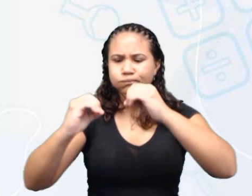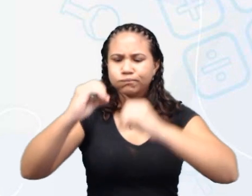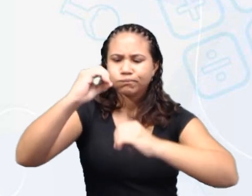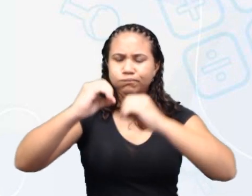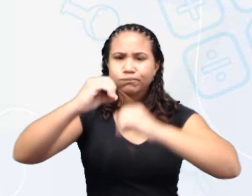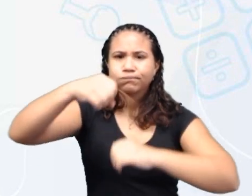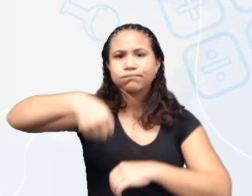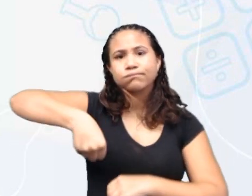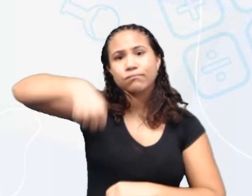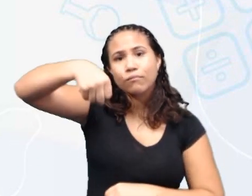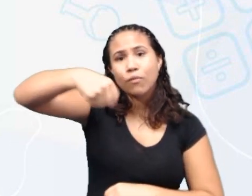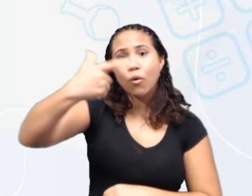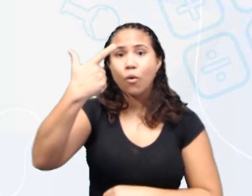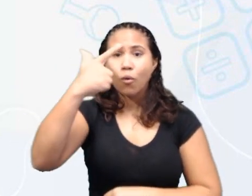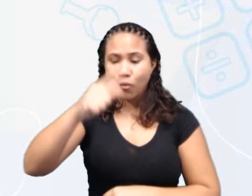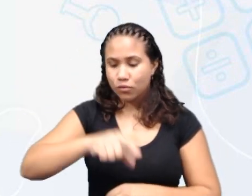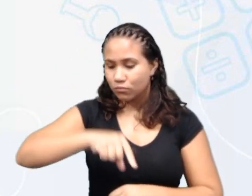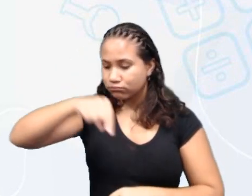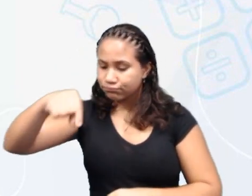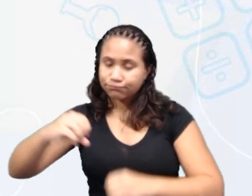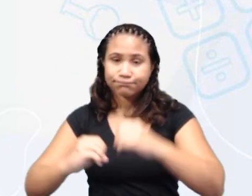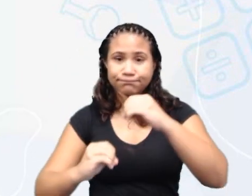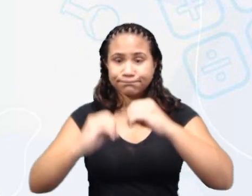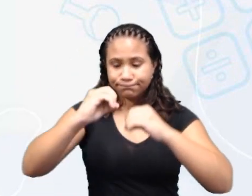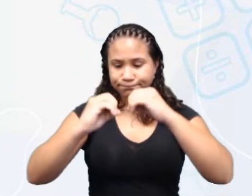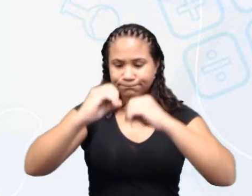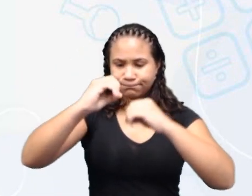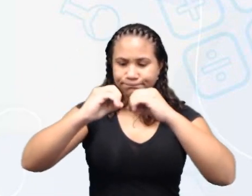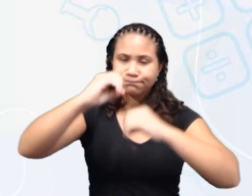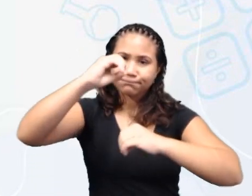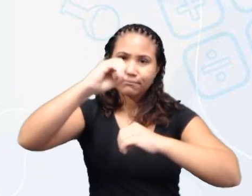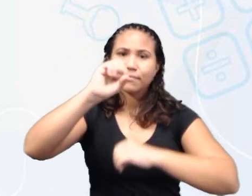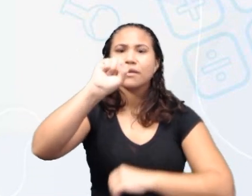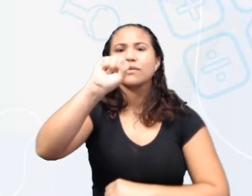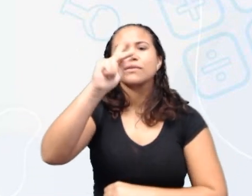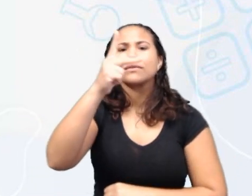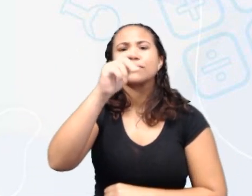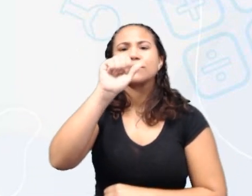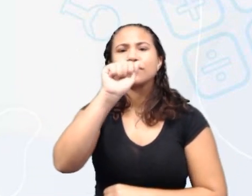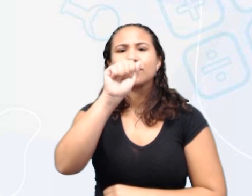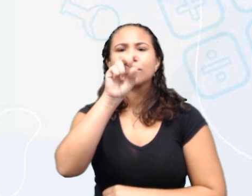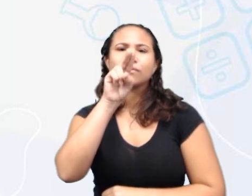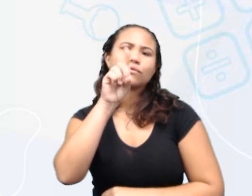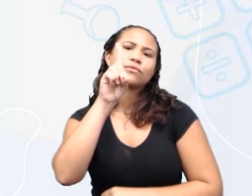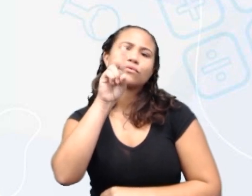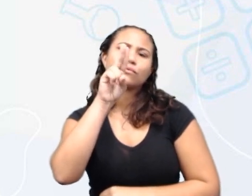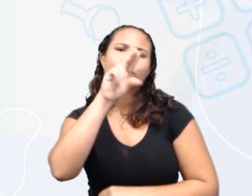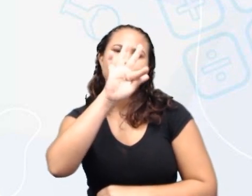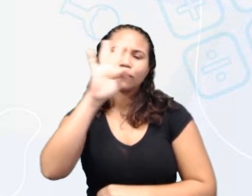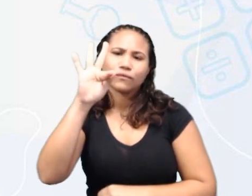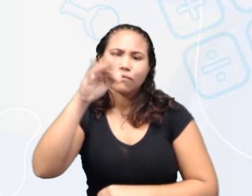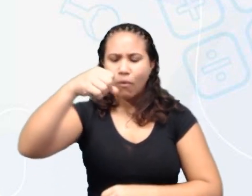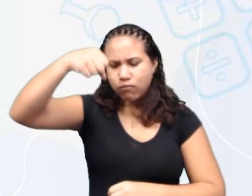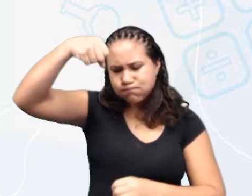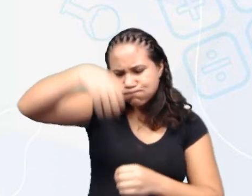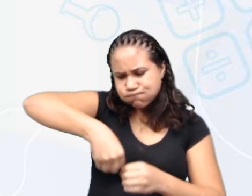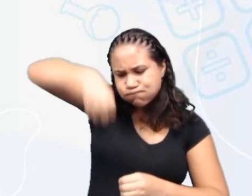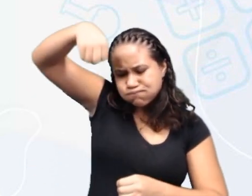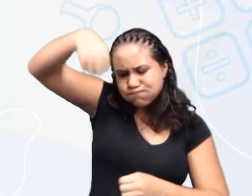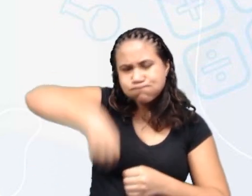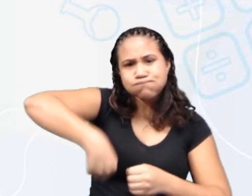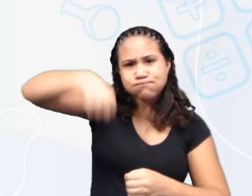um balde suspenso na outra. O Shaduf, potencialmente, bombeava cerca de 100 mil